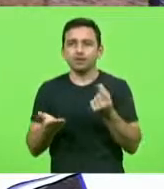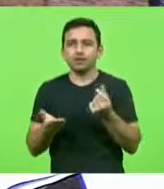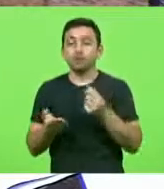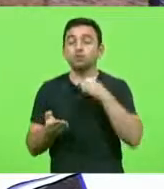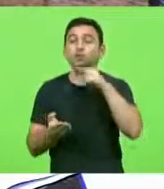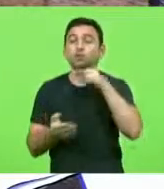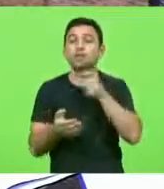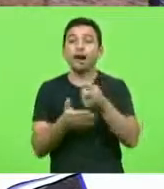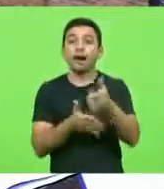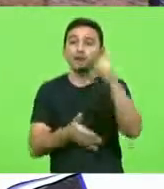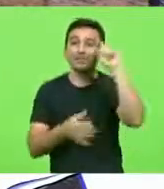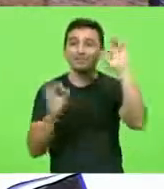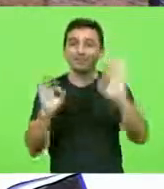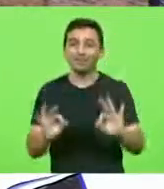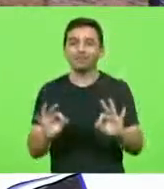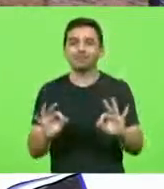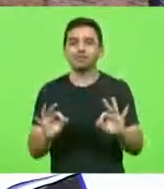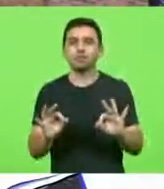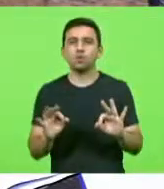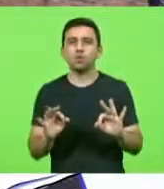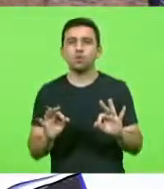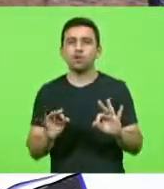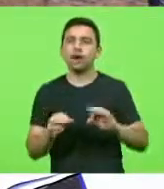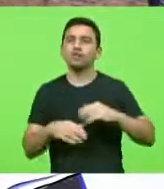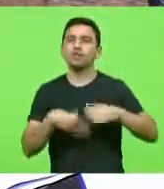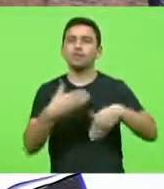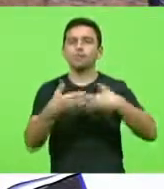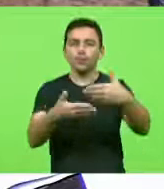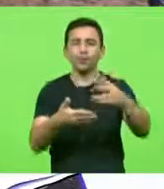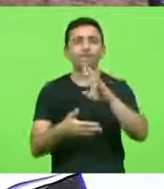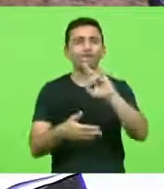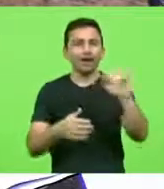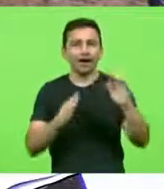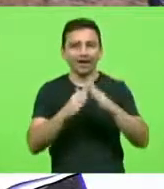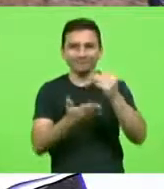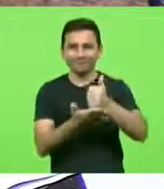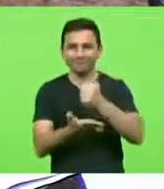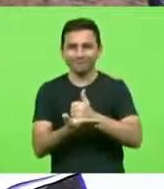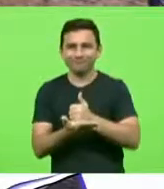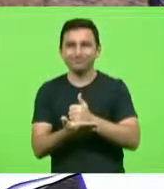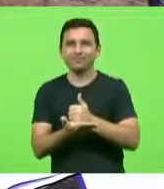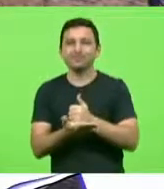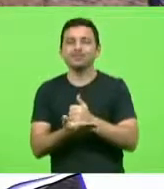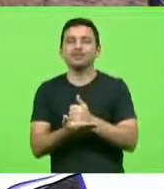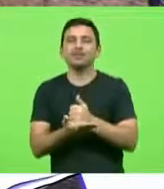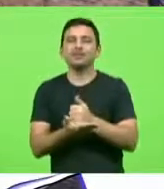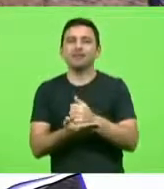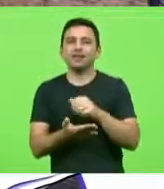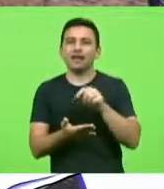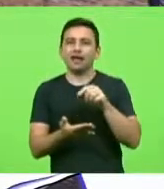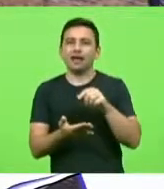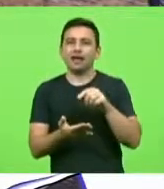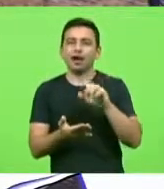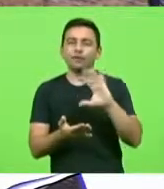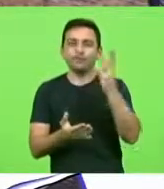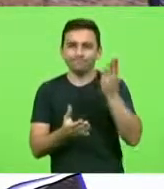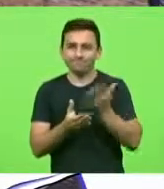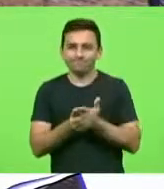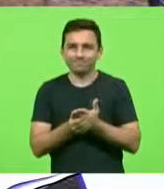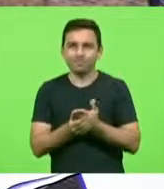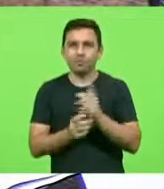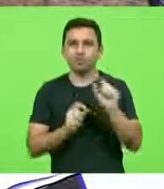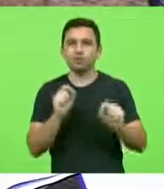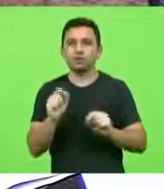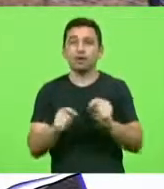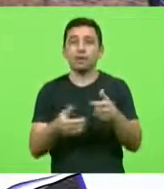na data o boleto e isso vai para o cartório. Quando entra no cartório e é processado, ele